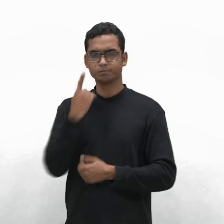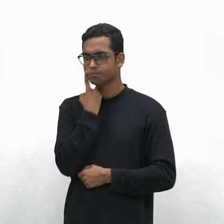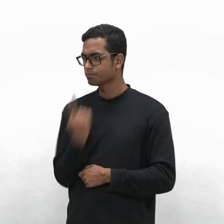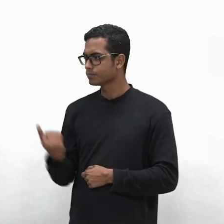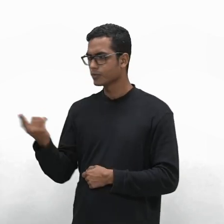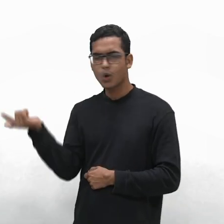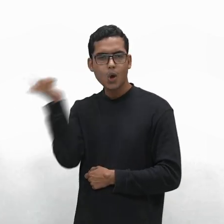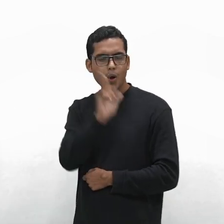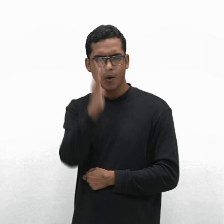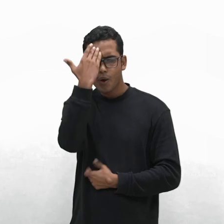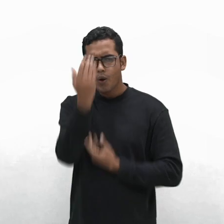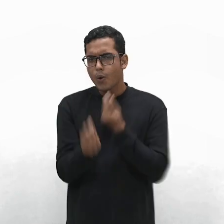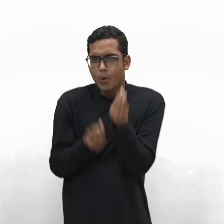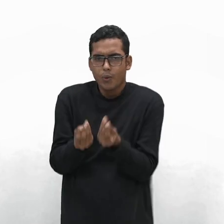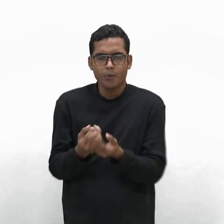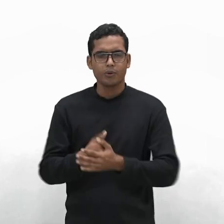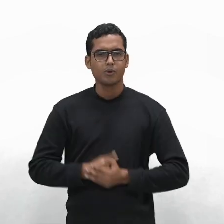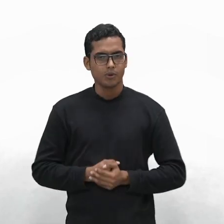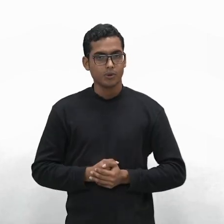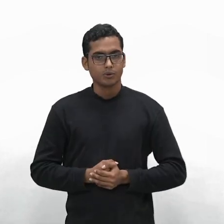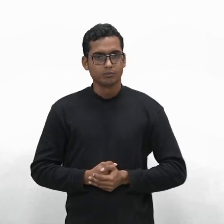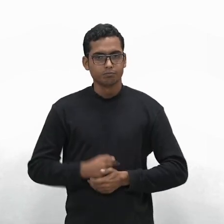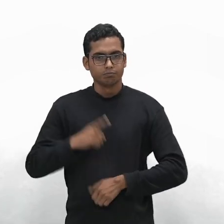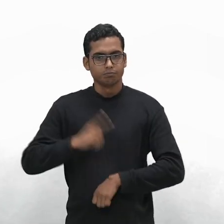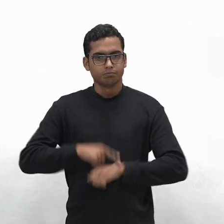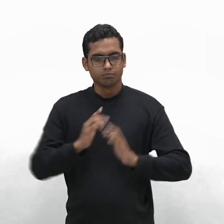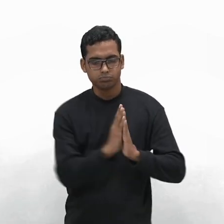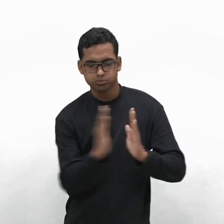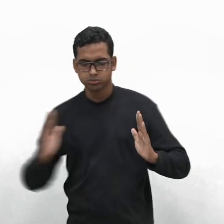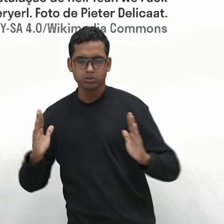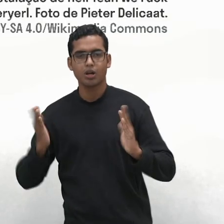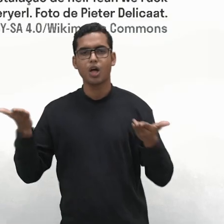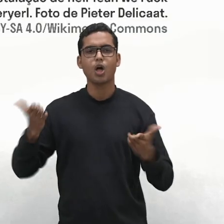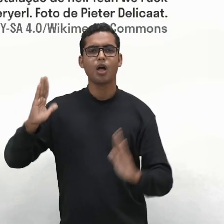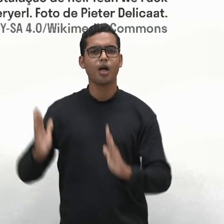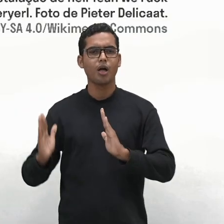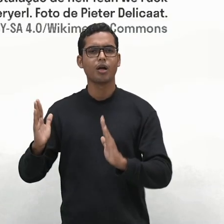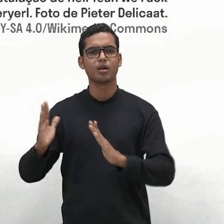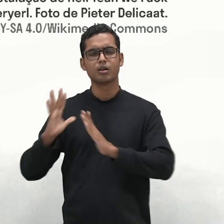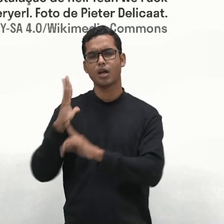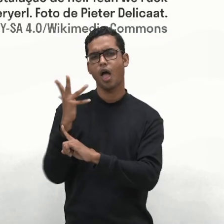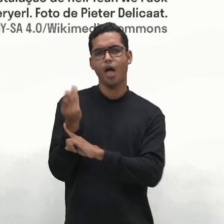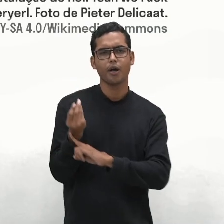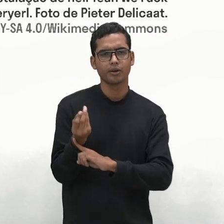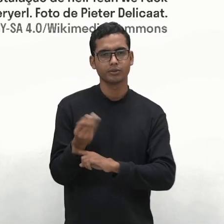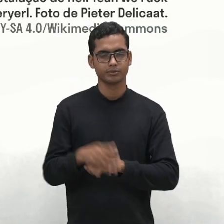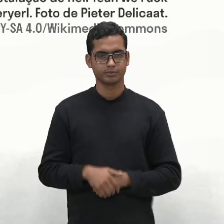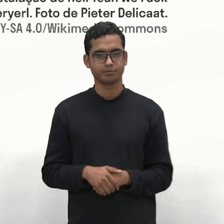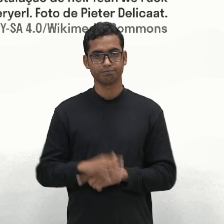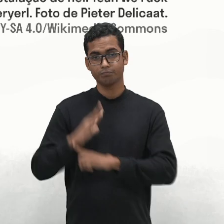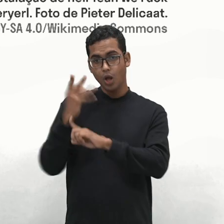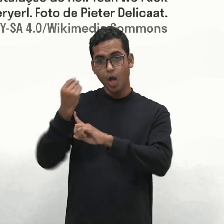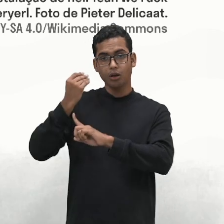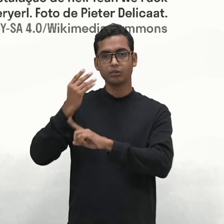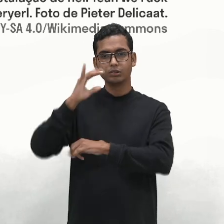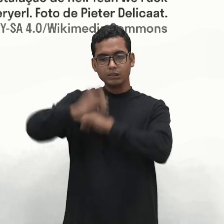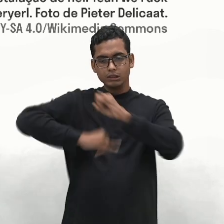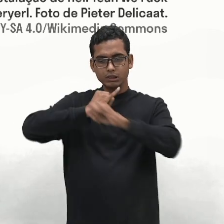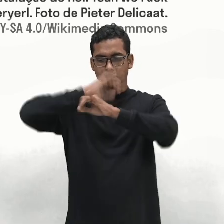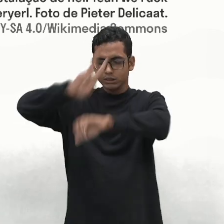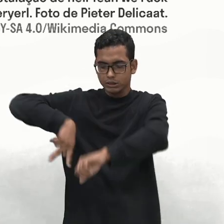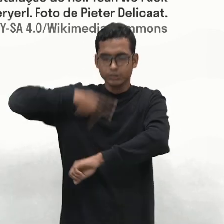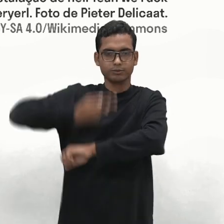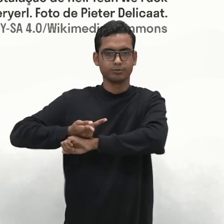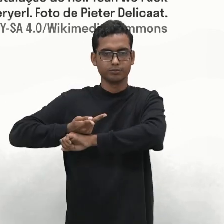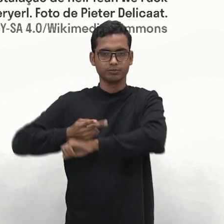chegar aonde? No momento da arte que vai falar sobre o quê? A arte